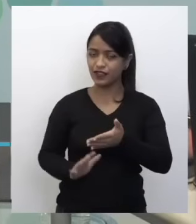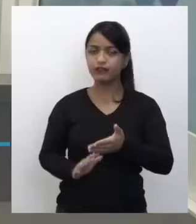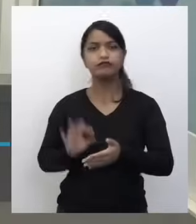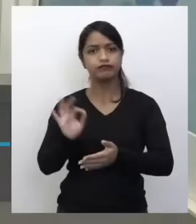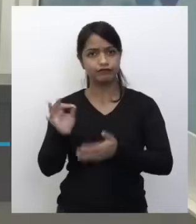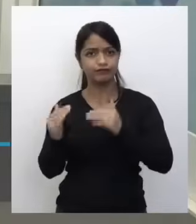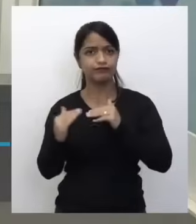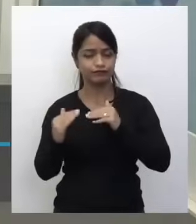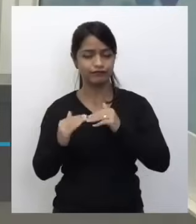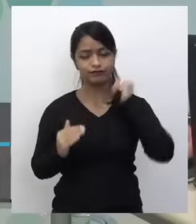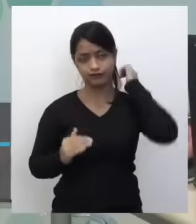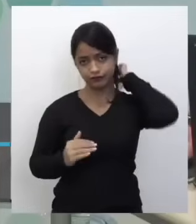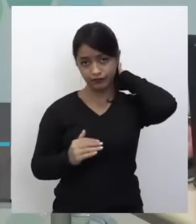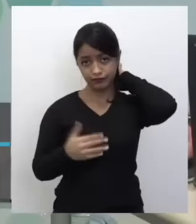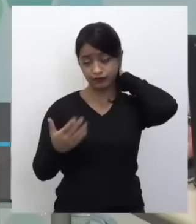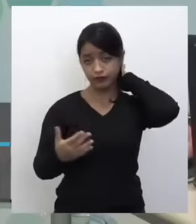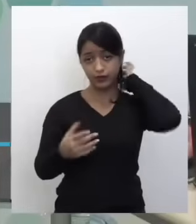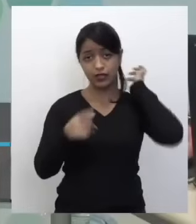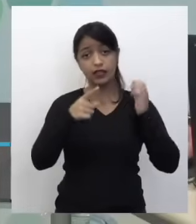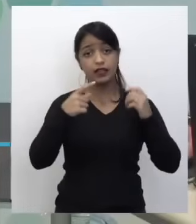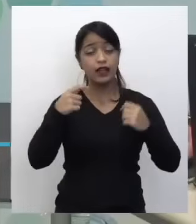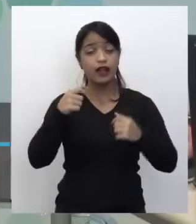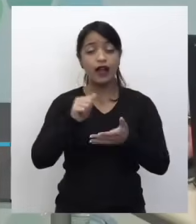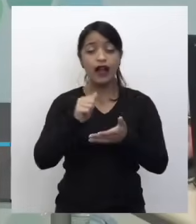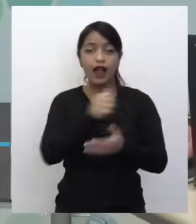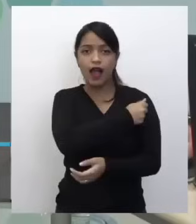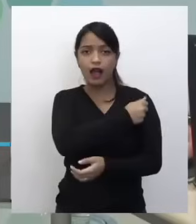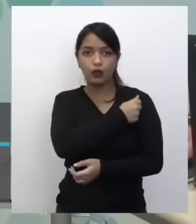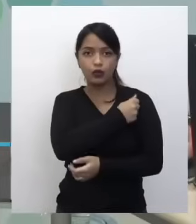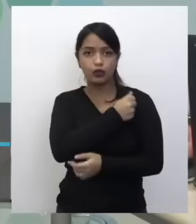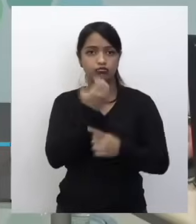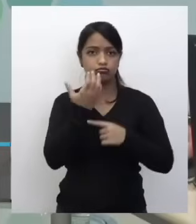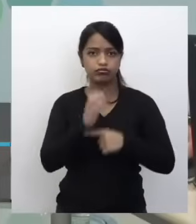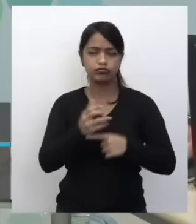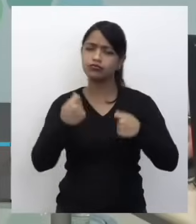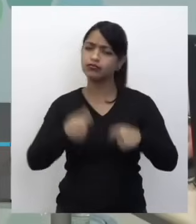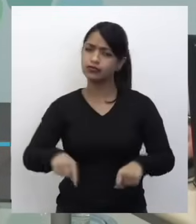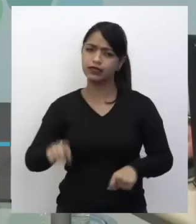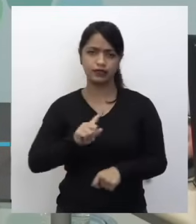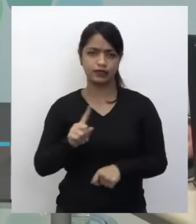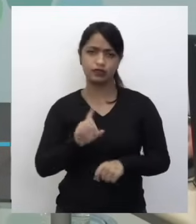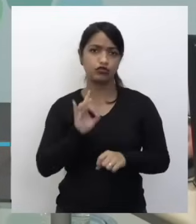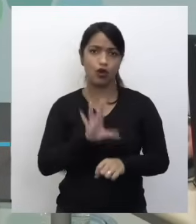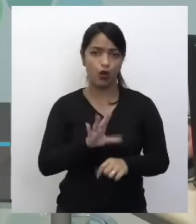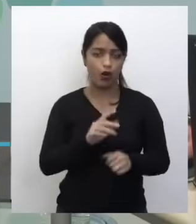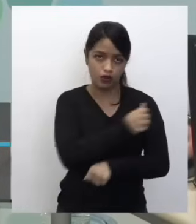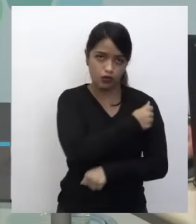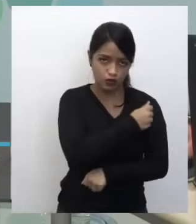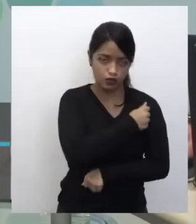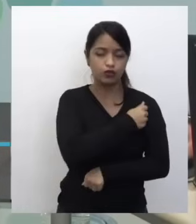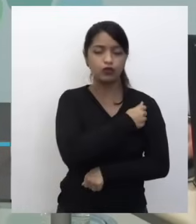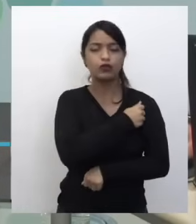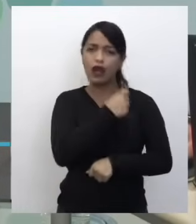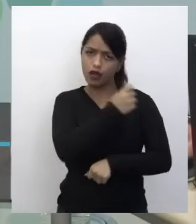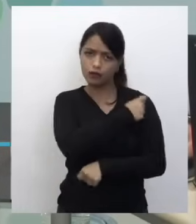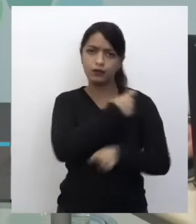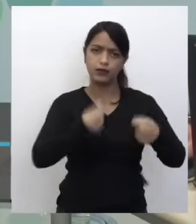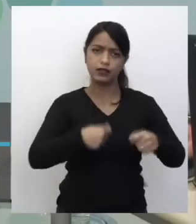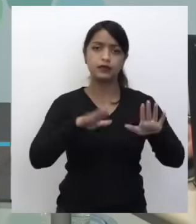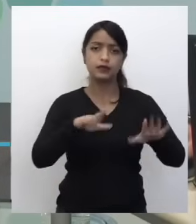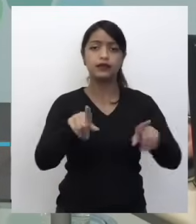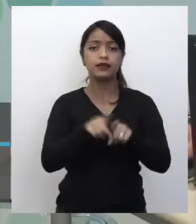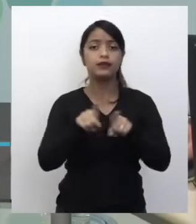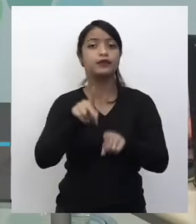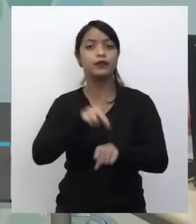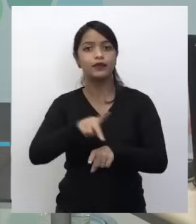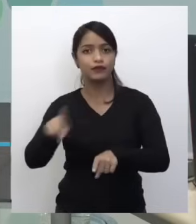Exatamente. E não necessariamente precisa ser o aluno, nós temos aí um número grande de professores também postando as atividades dos alunos, então a gente